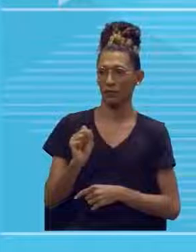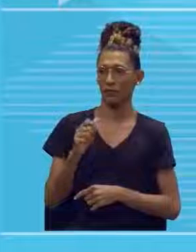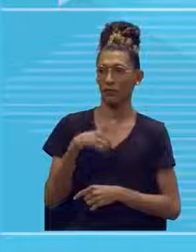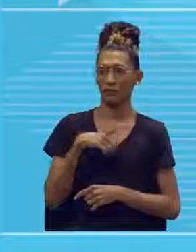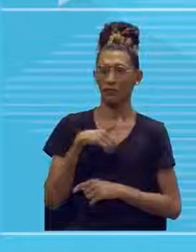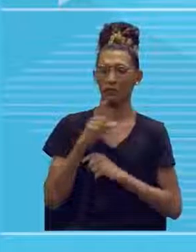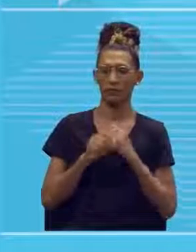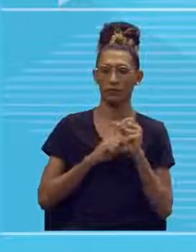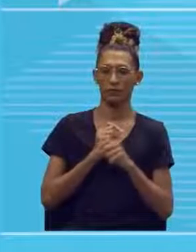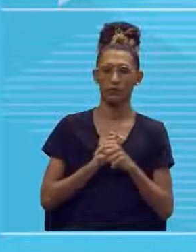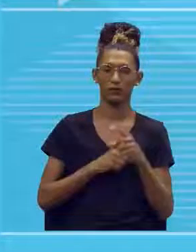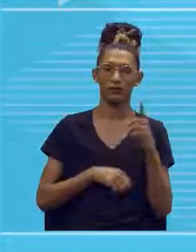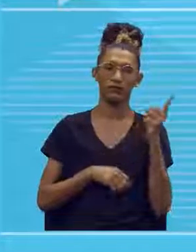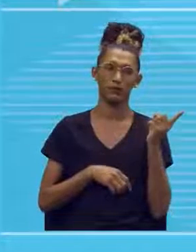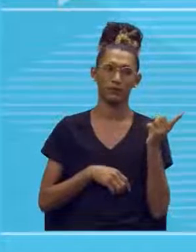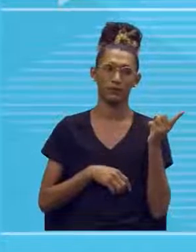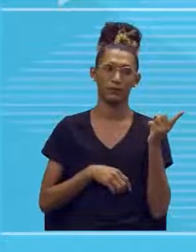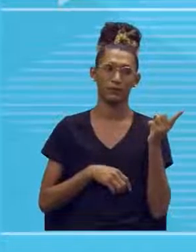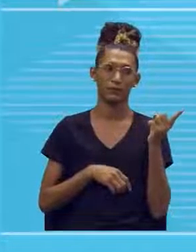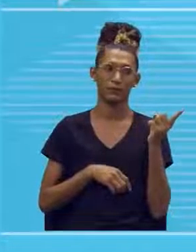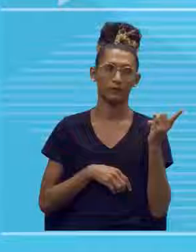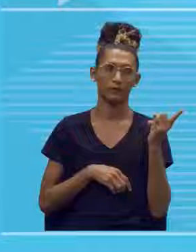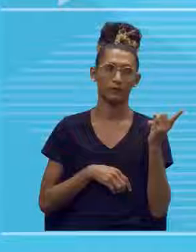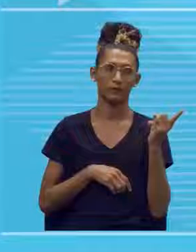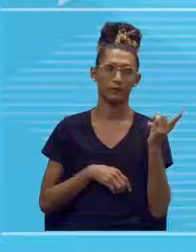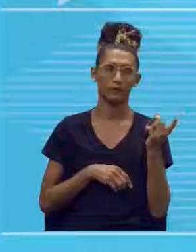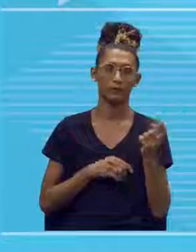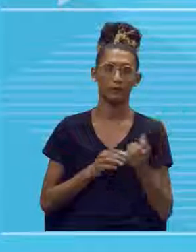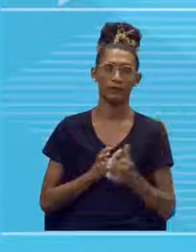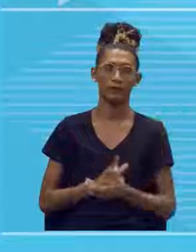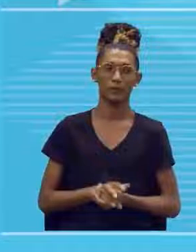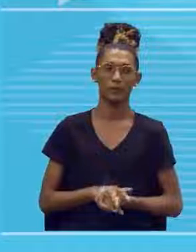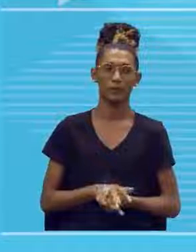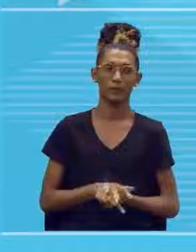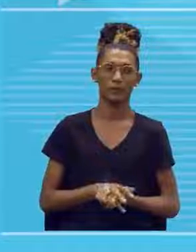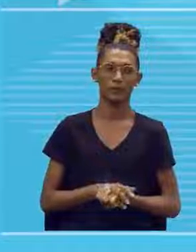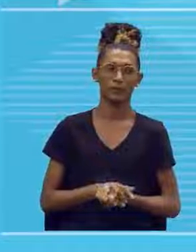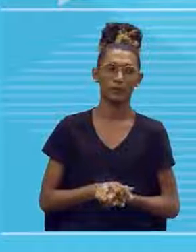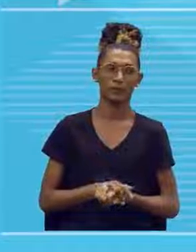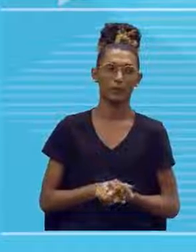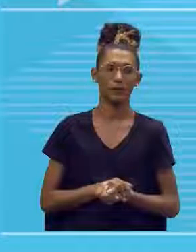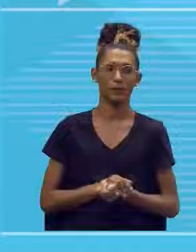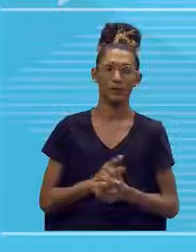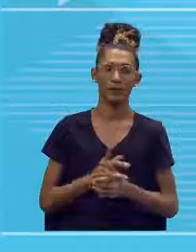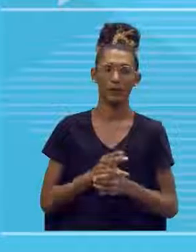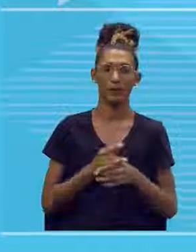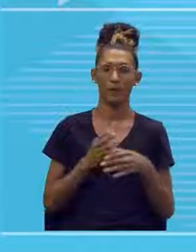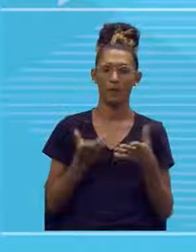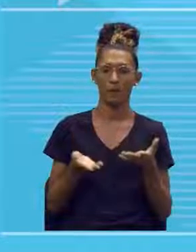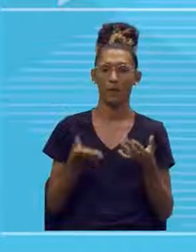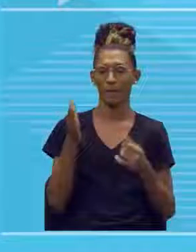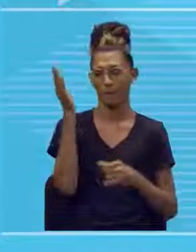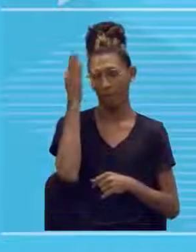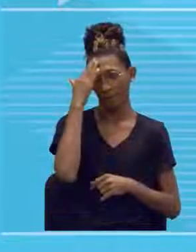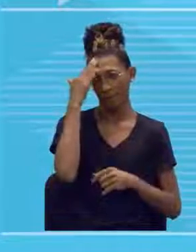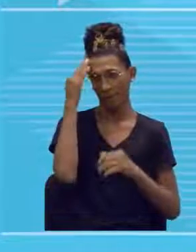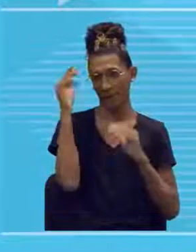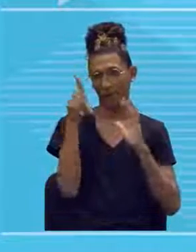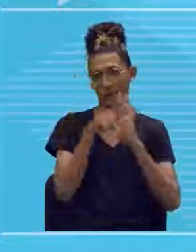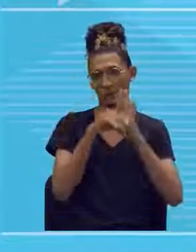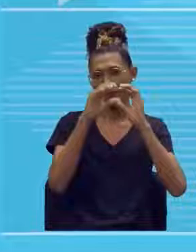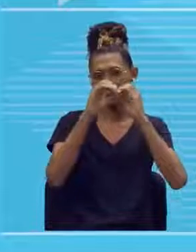ou me ama quando eu falo asterismos são a compreensão de constelações